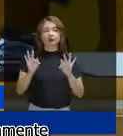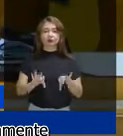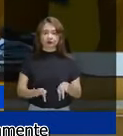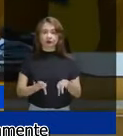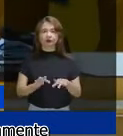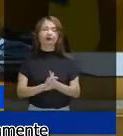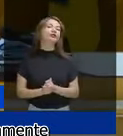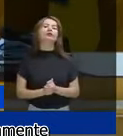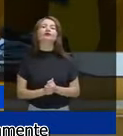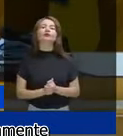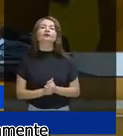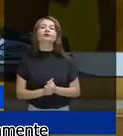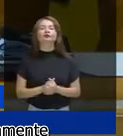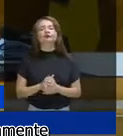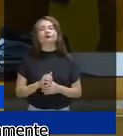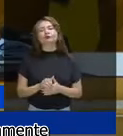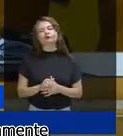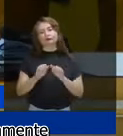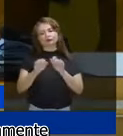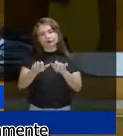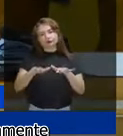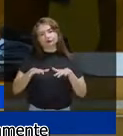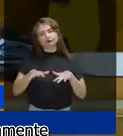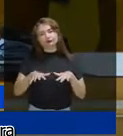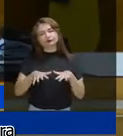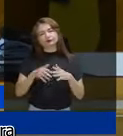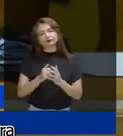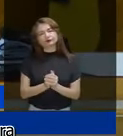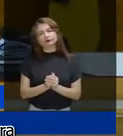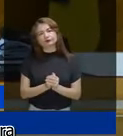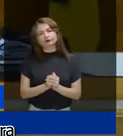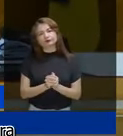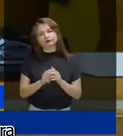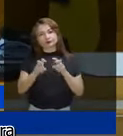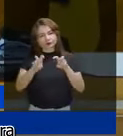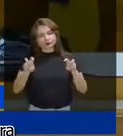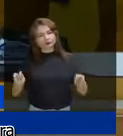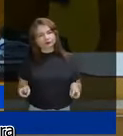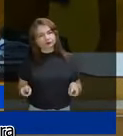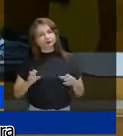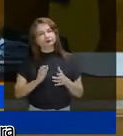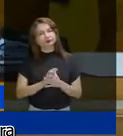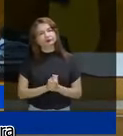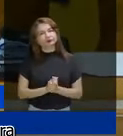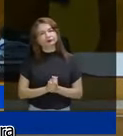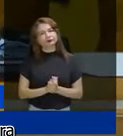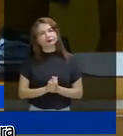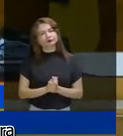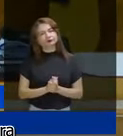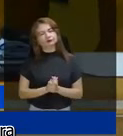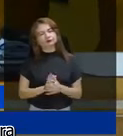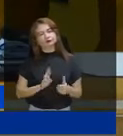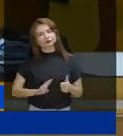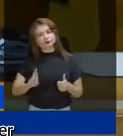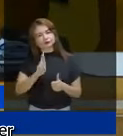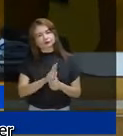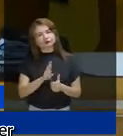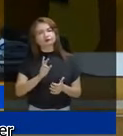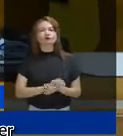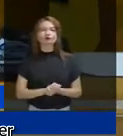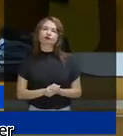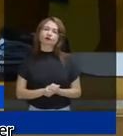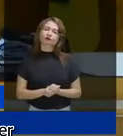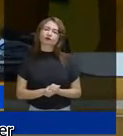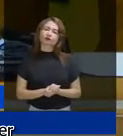encerrar logicamente a nossa sessão, convidar os membros, a doutora Sara, a doutora procuradora